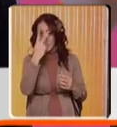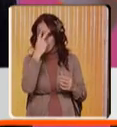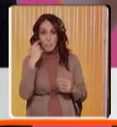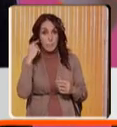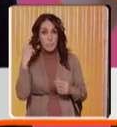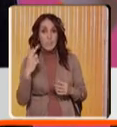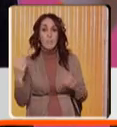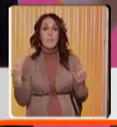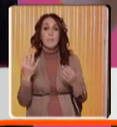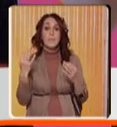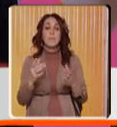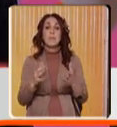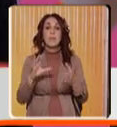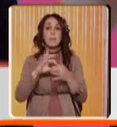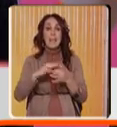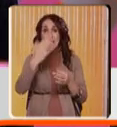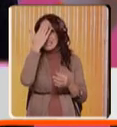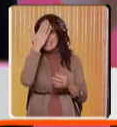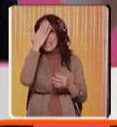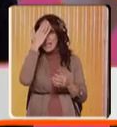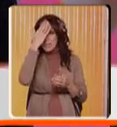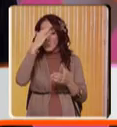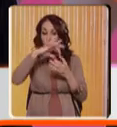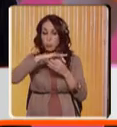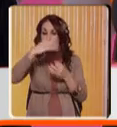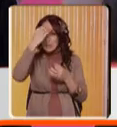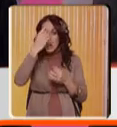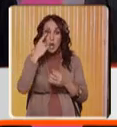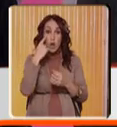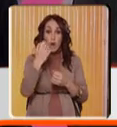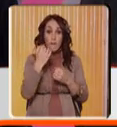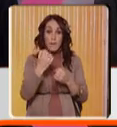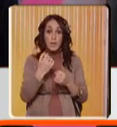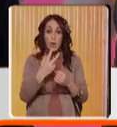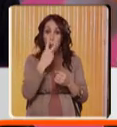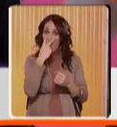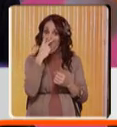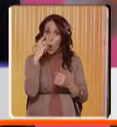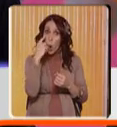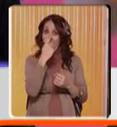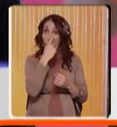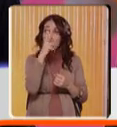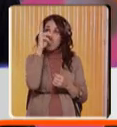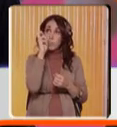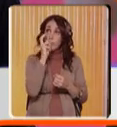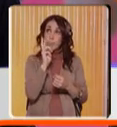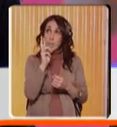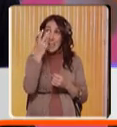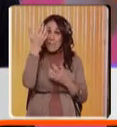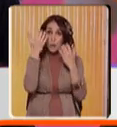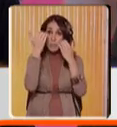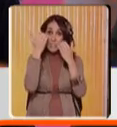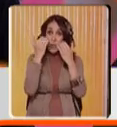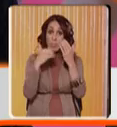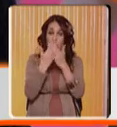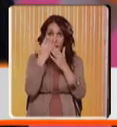causa, são funções que estão sediadas no cérebro. Portanto, nós não vemos porque os olhos veem. Os olhos são uns receptores apenas e enviam essa informação